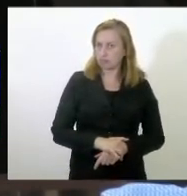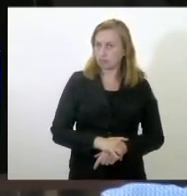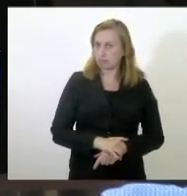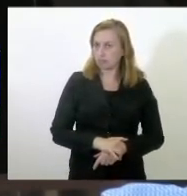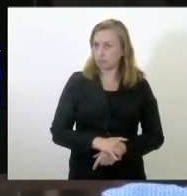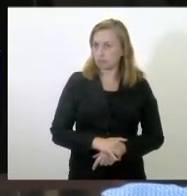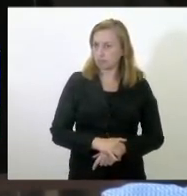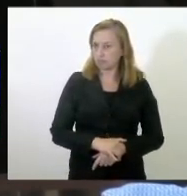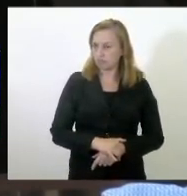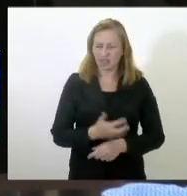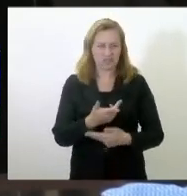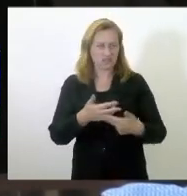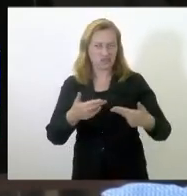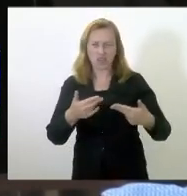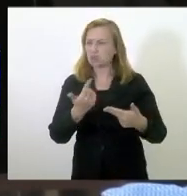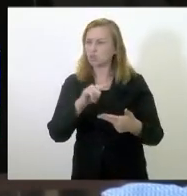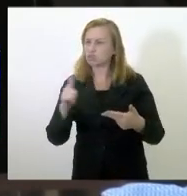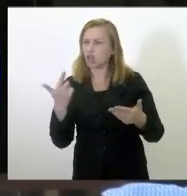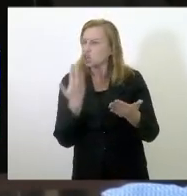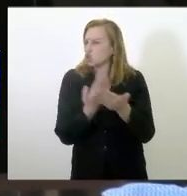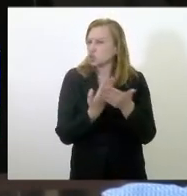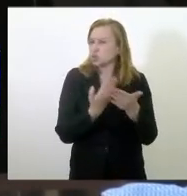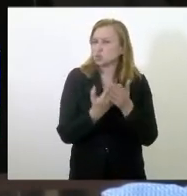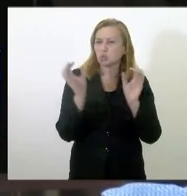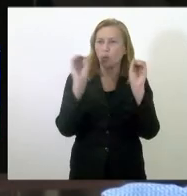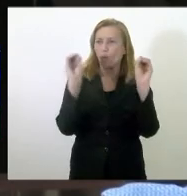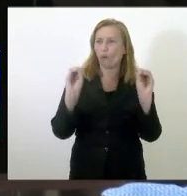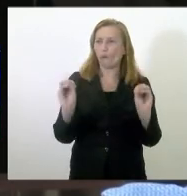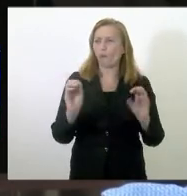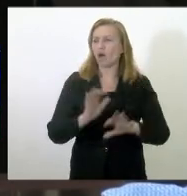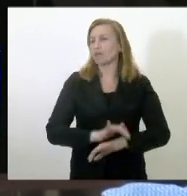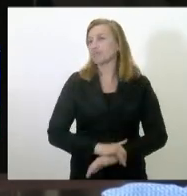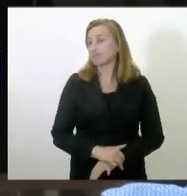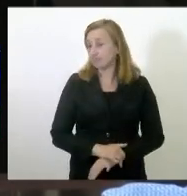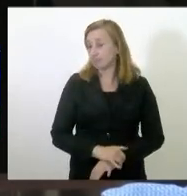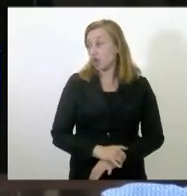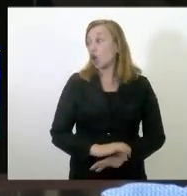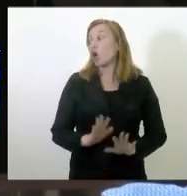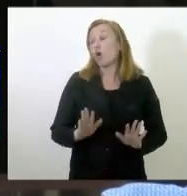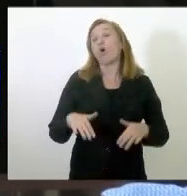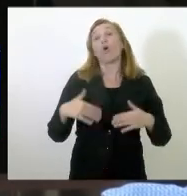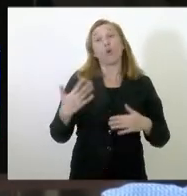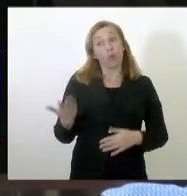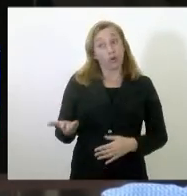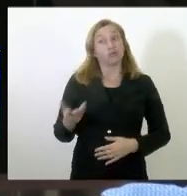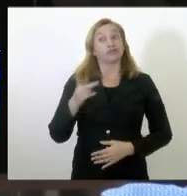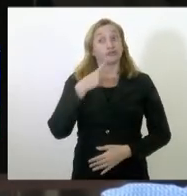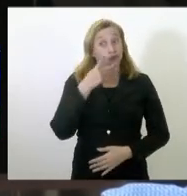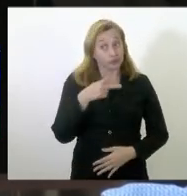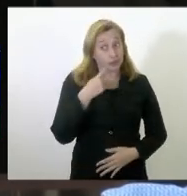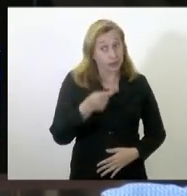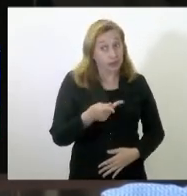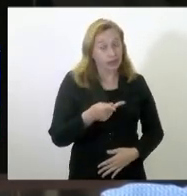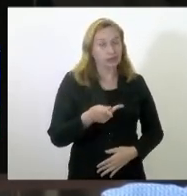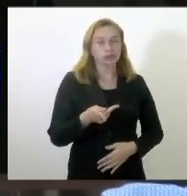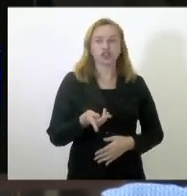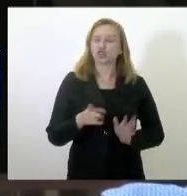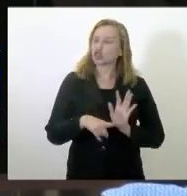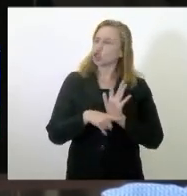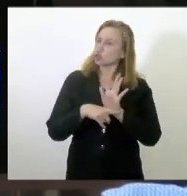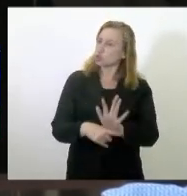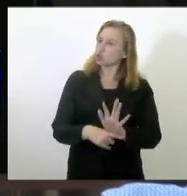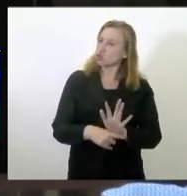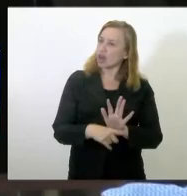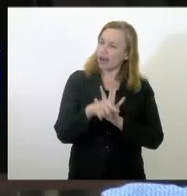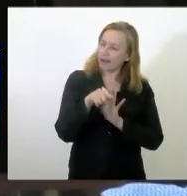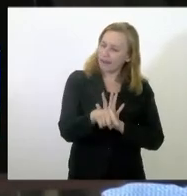Sem maiores estudos, sem maiores reflexões, quando se trata de ajudar aquele que